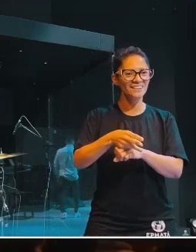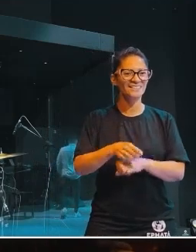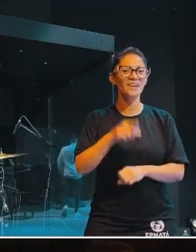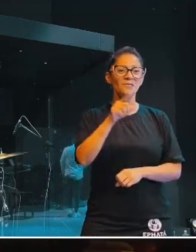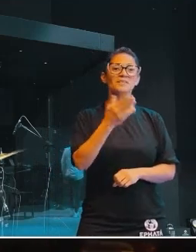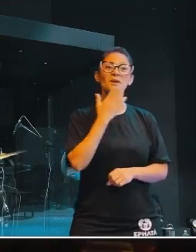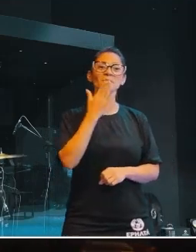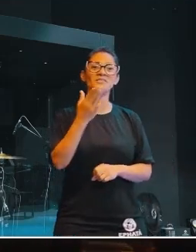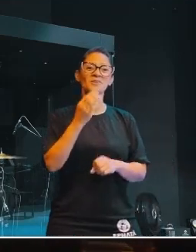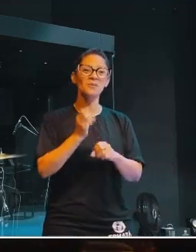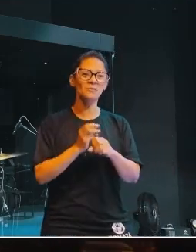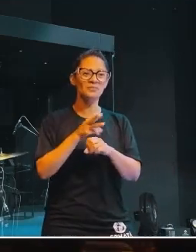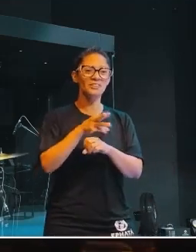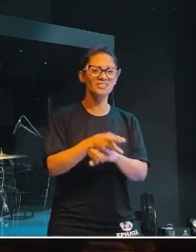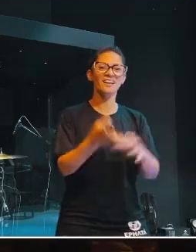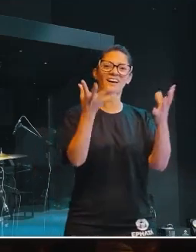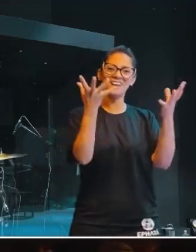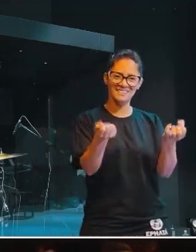Recebe.